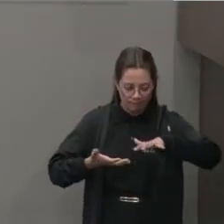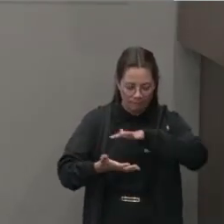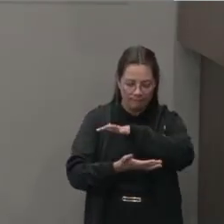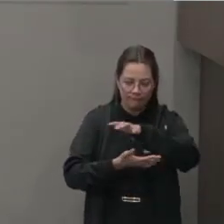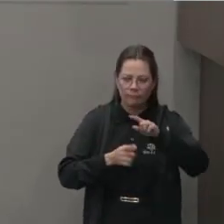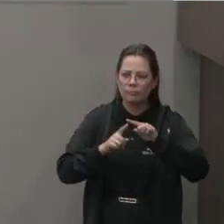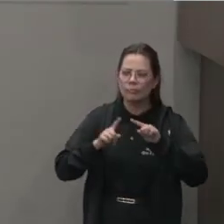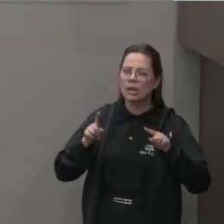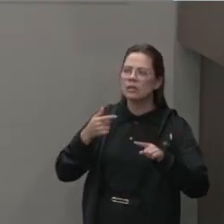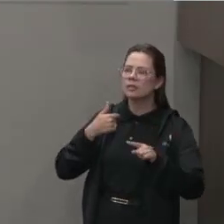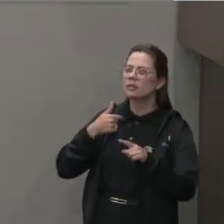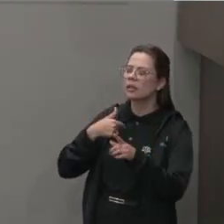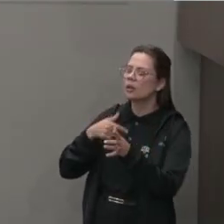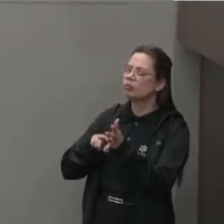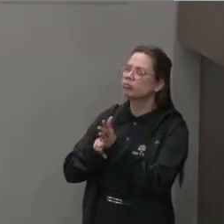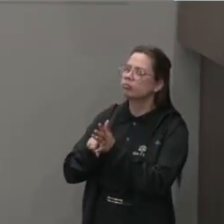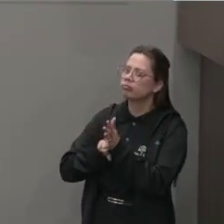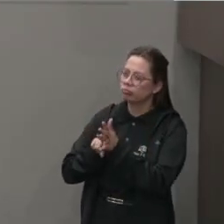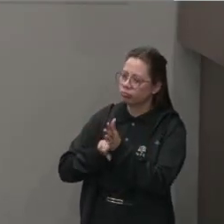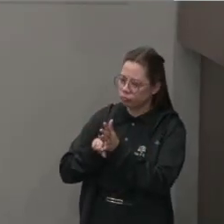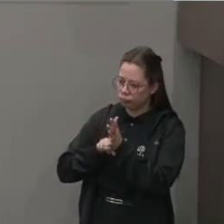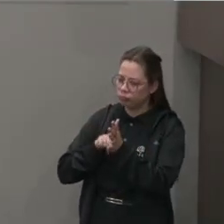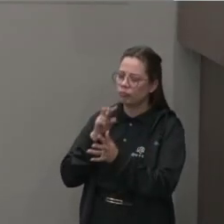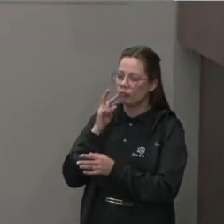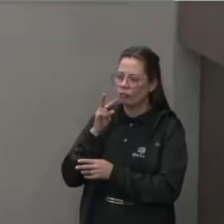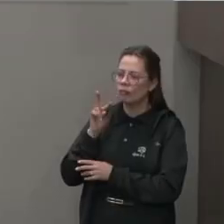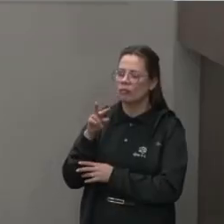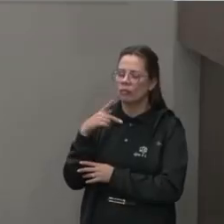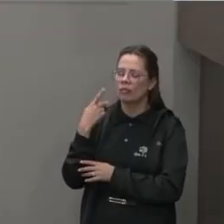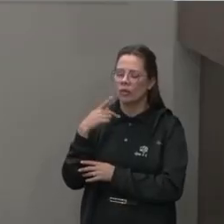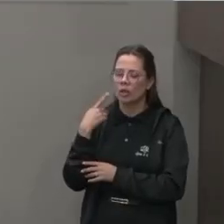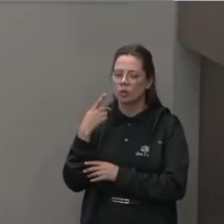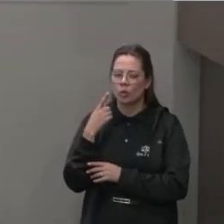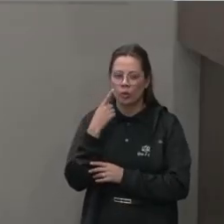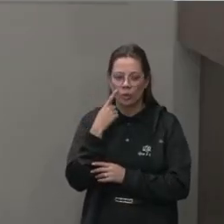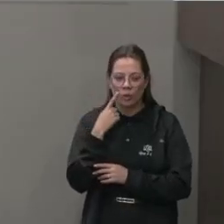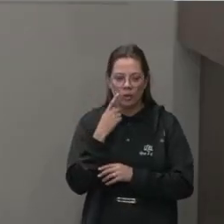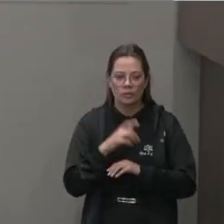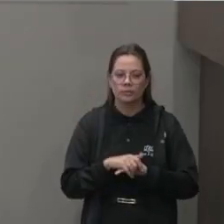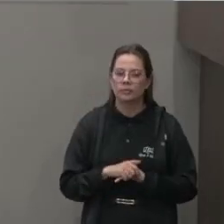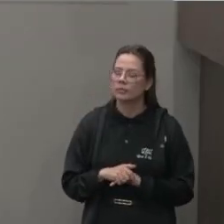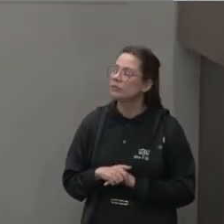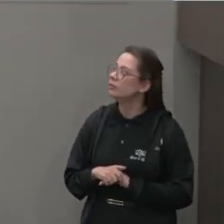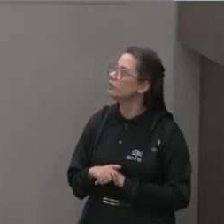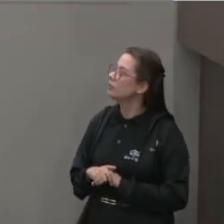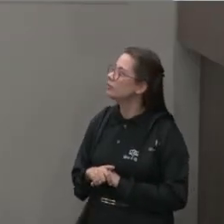estive consultando aqui, vereador Ronaldo e João Pedro, caros colegas.